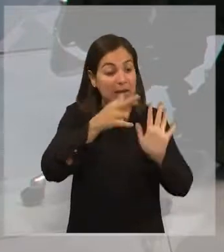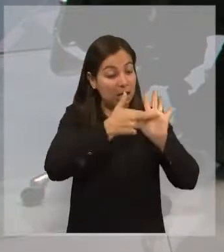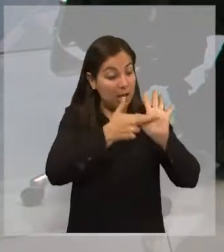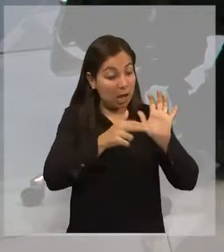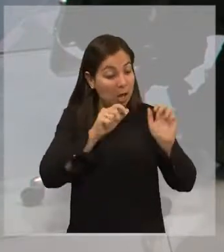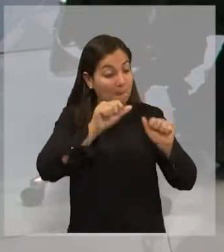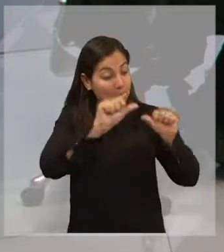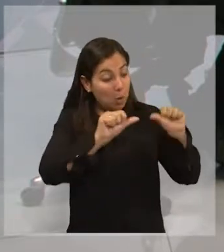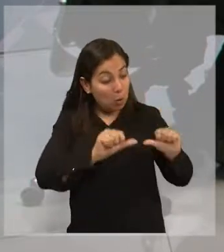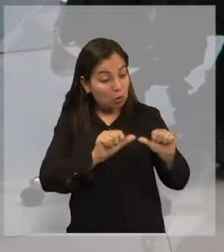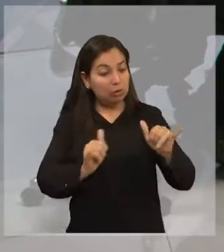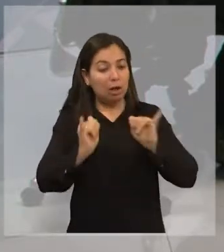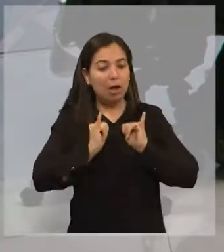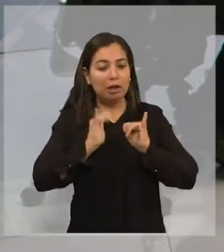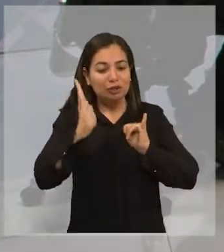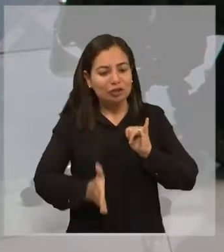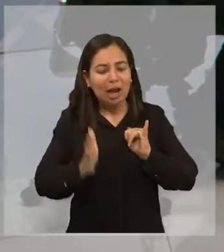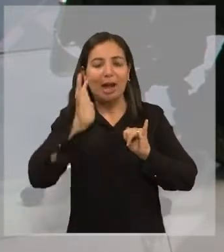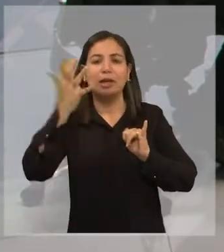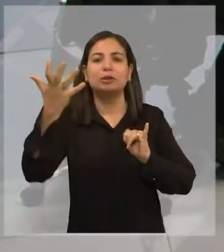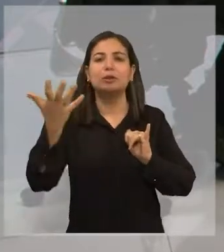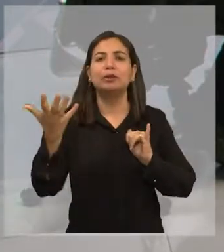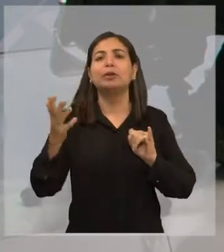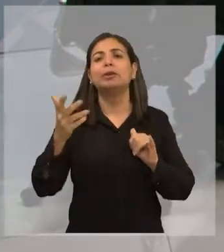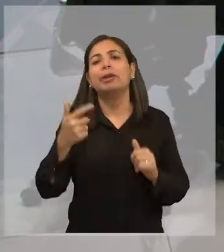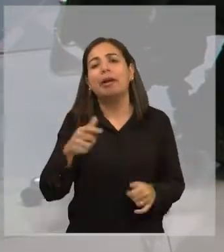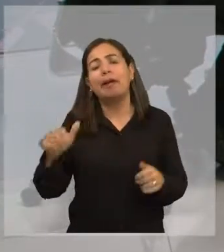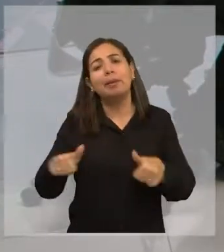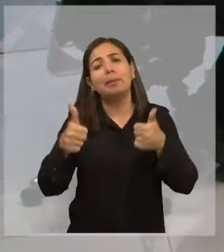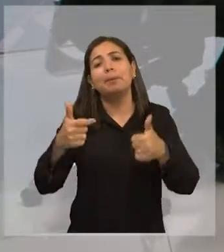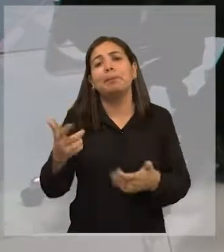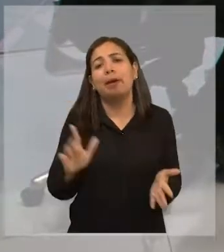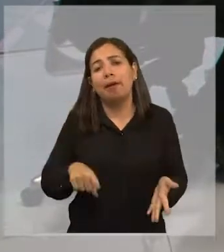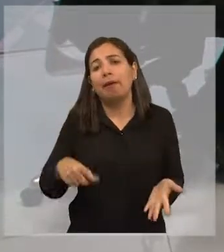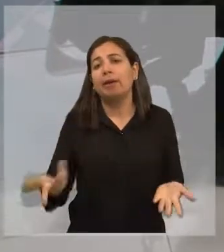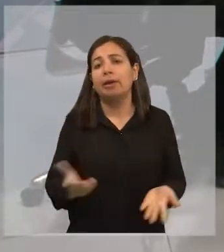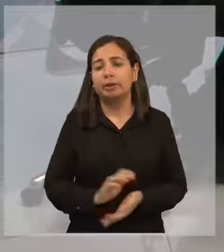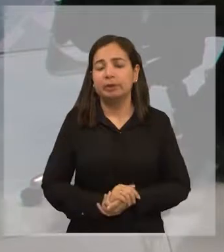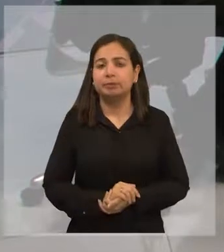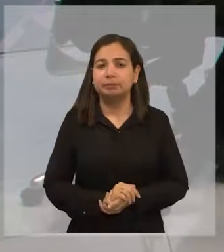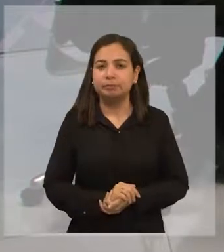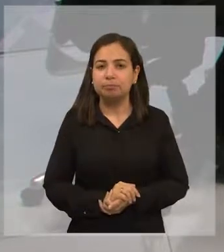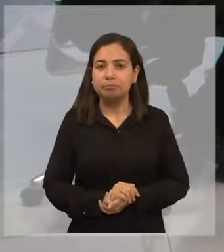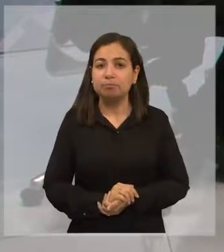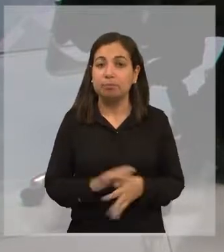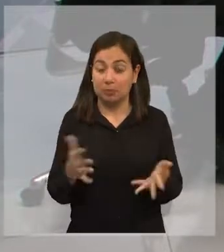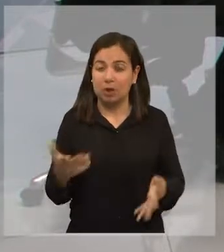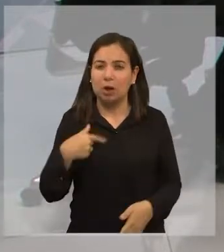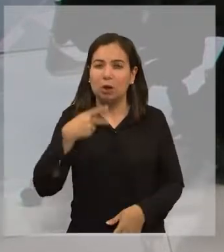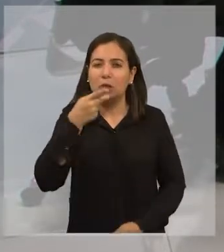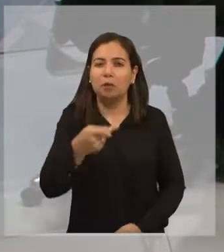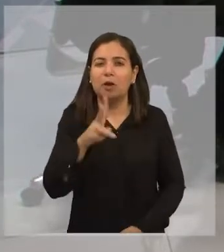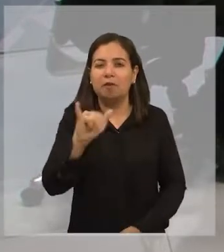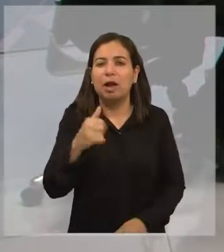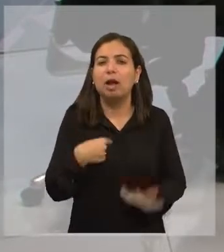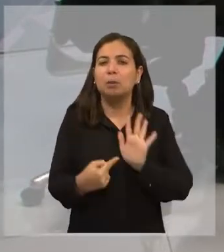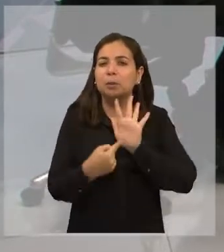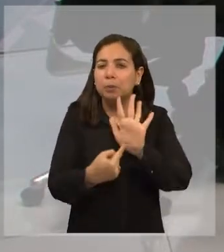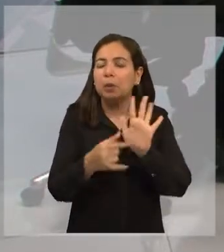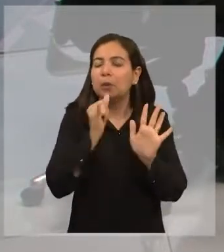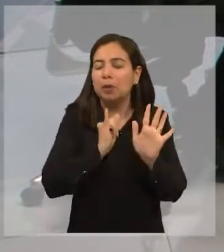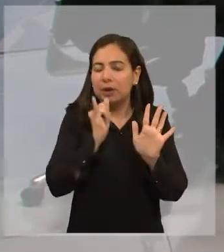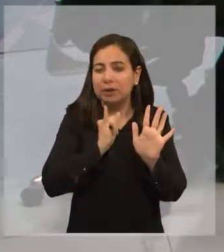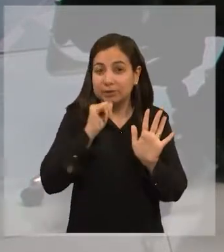tivesse sido resolvida, que vai ter que ser resolvida. Corroborando o seu raciocínio, só para dar uma dimensão de como está a situação da Previdência, eu vou dar um exemplo aqui do estado do